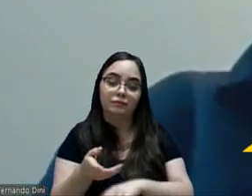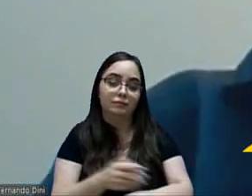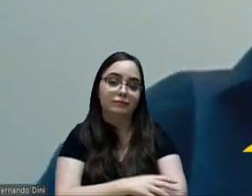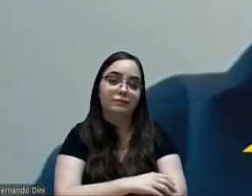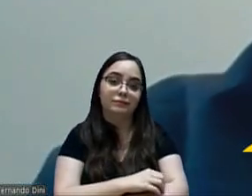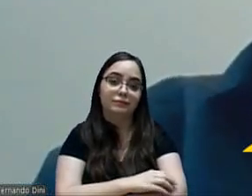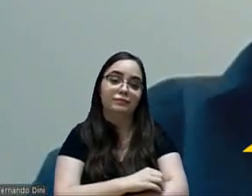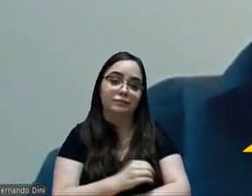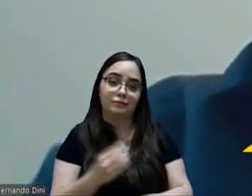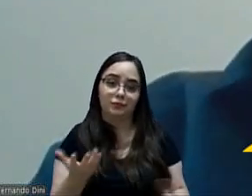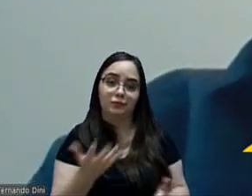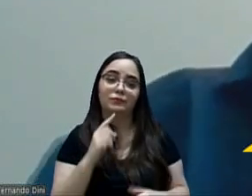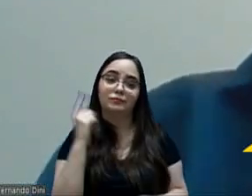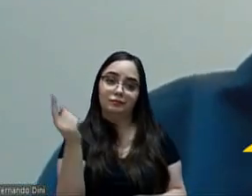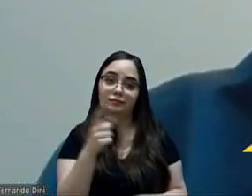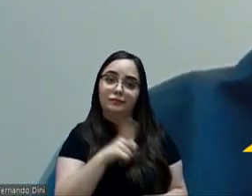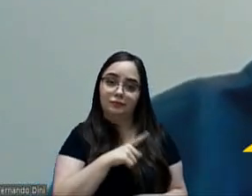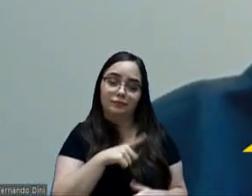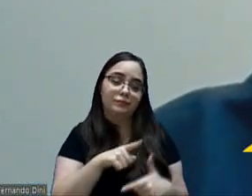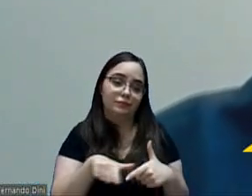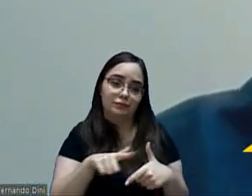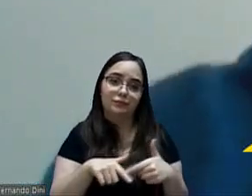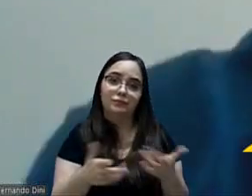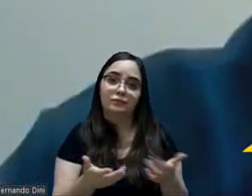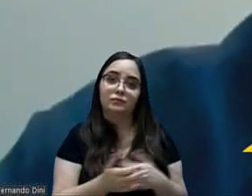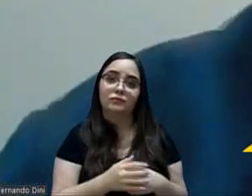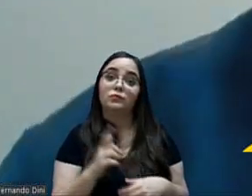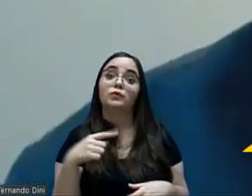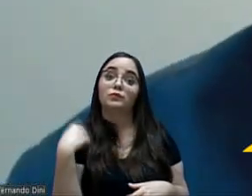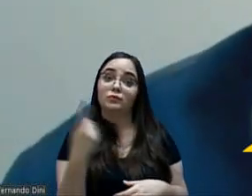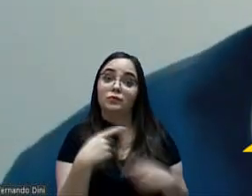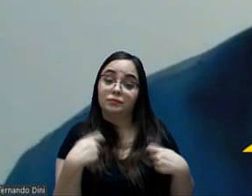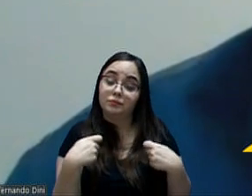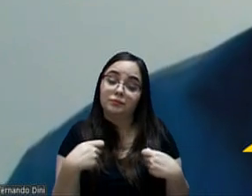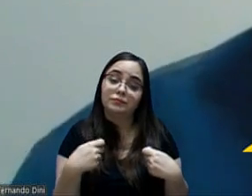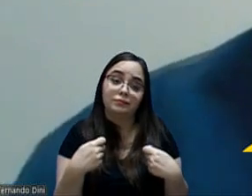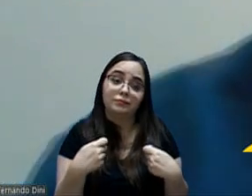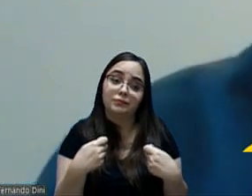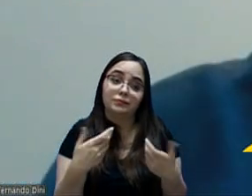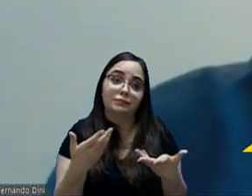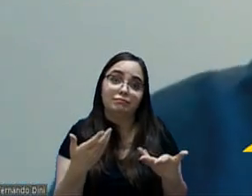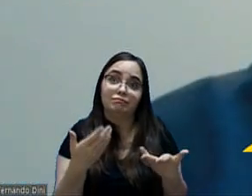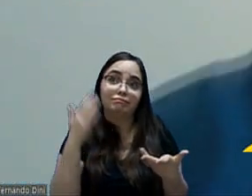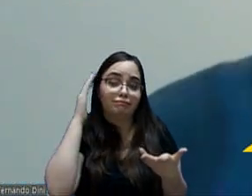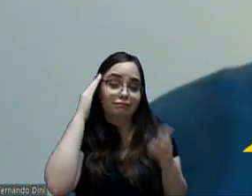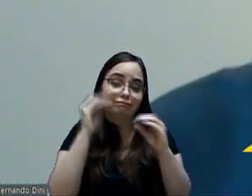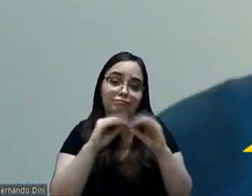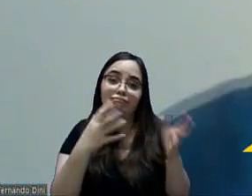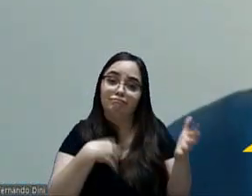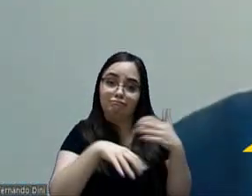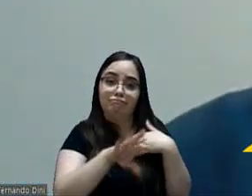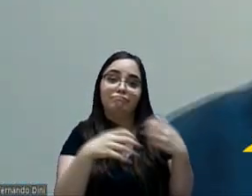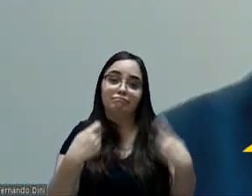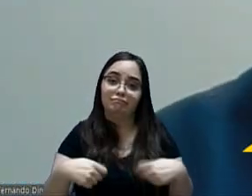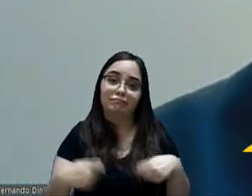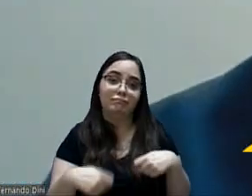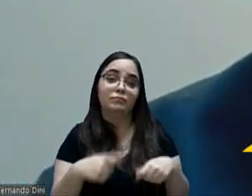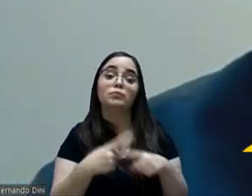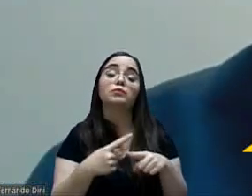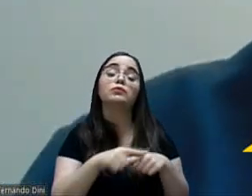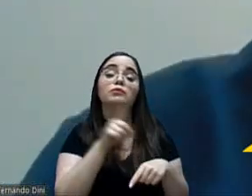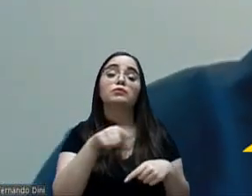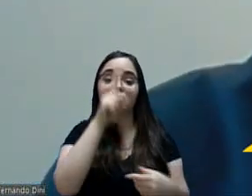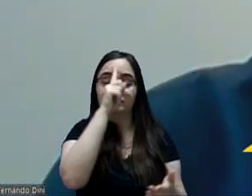realidade de hoje. E nós precisamos nos aproximar dessa realidade. E por que nós temos que fazer essa escolha do